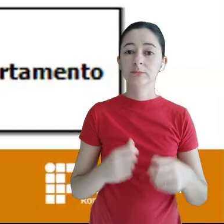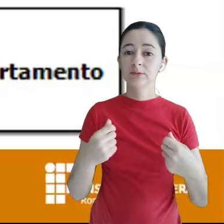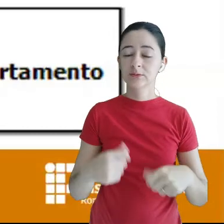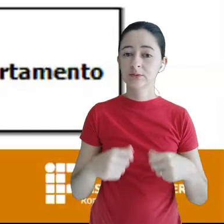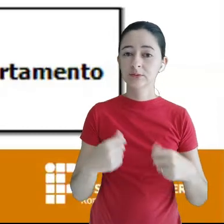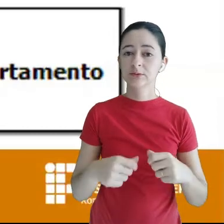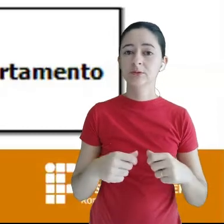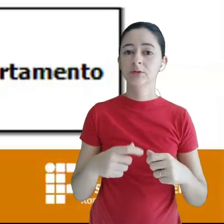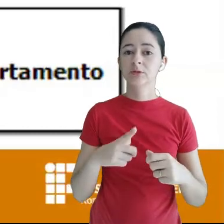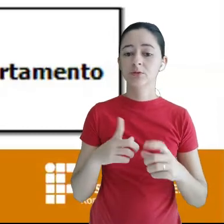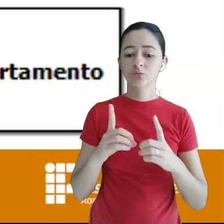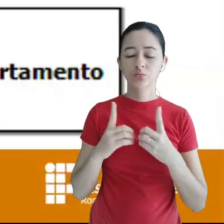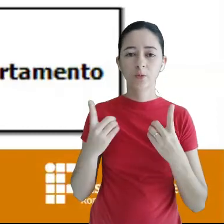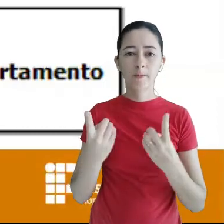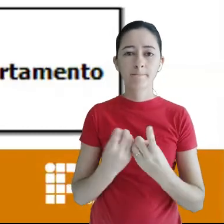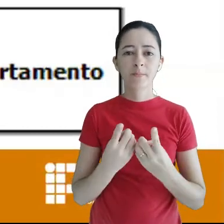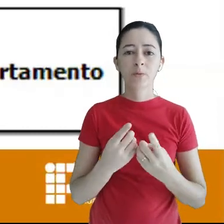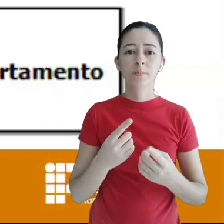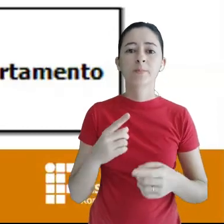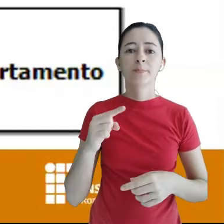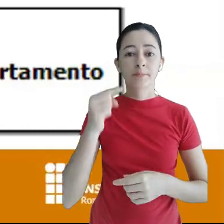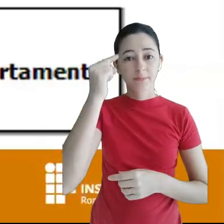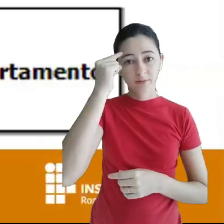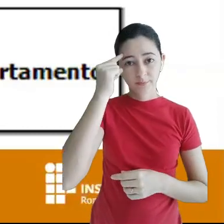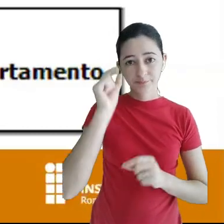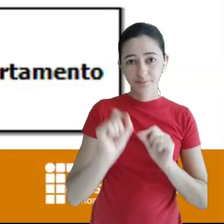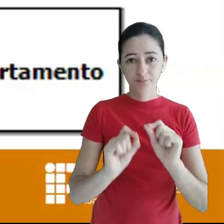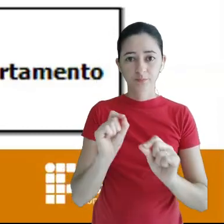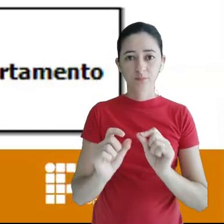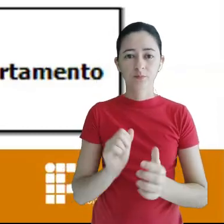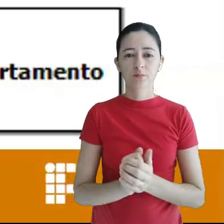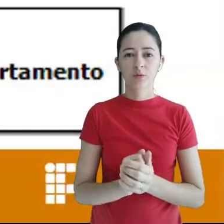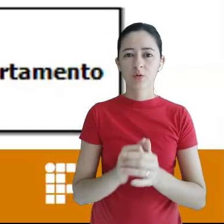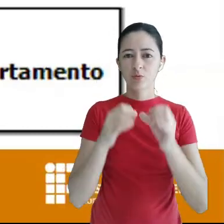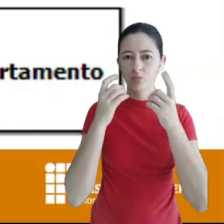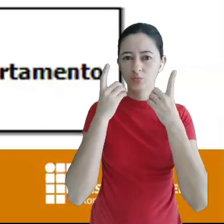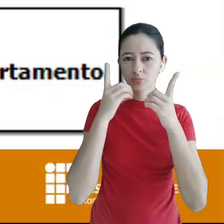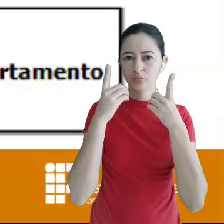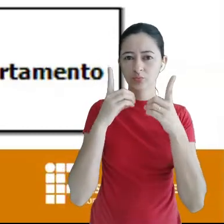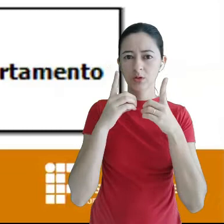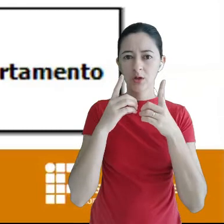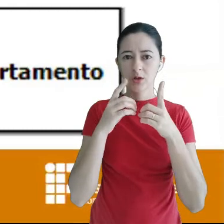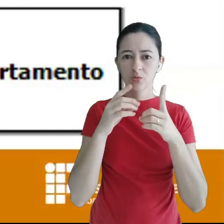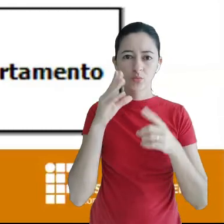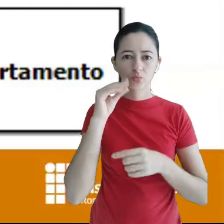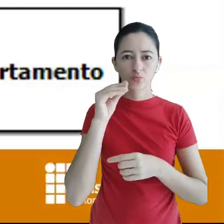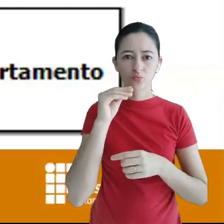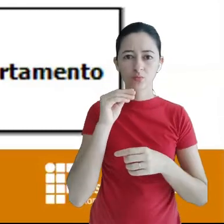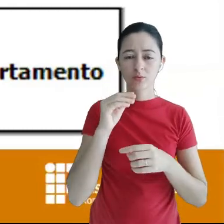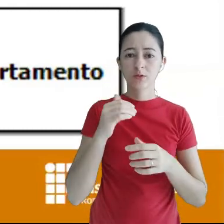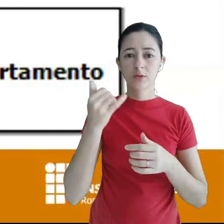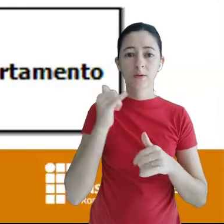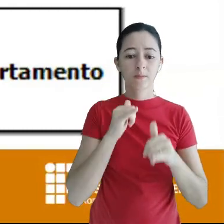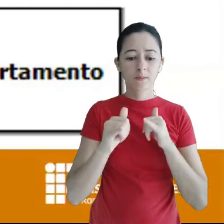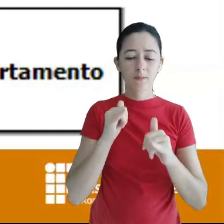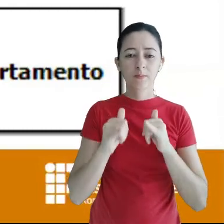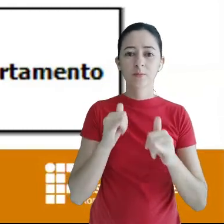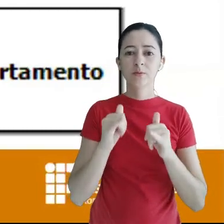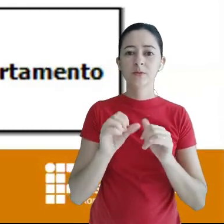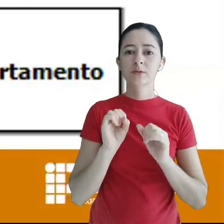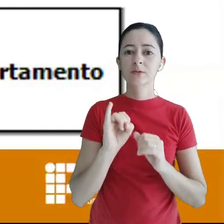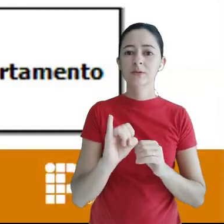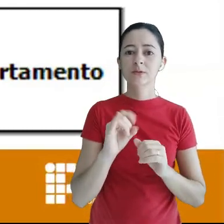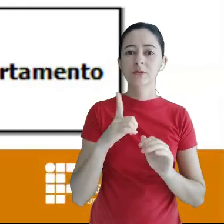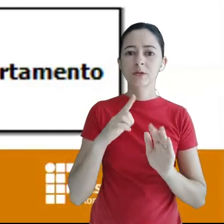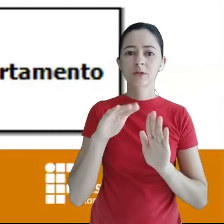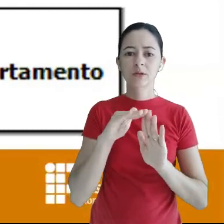de um departamento? Vamos pensar... O que a gente tem que pensar é o seguinte, os dados de funcionário só são completos se ele se relacionar com